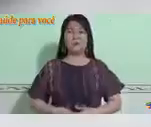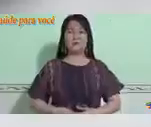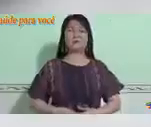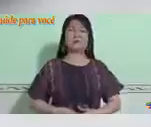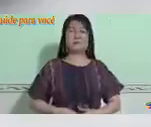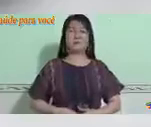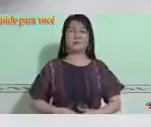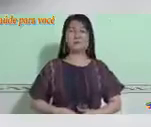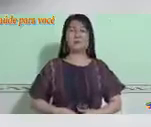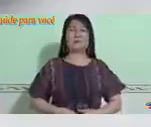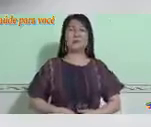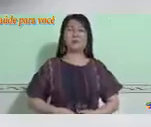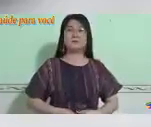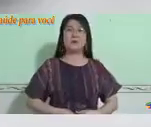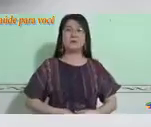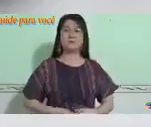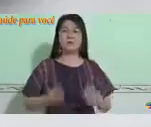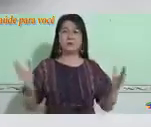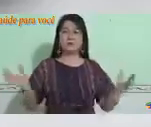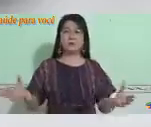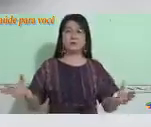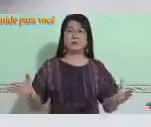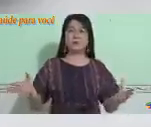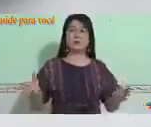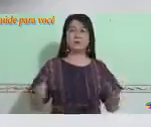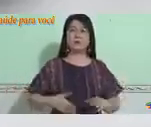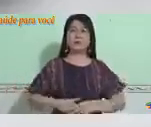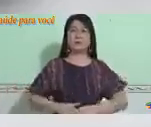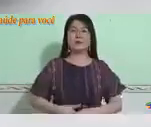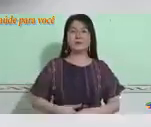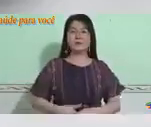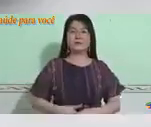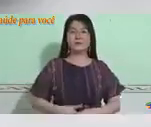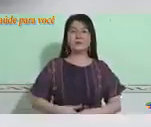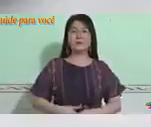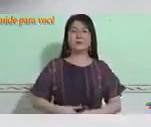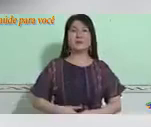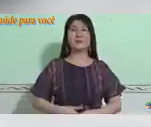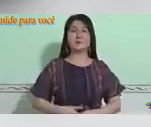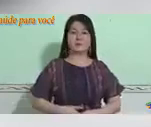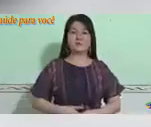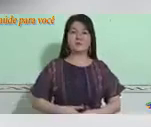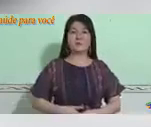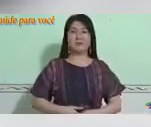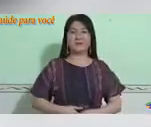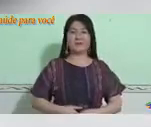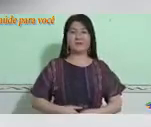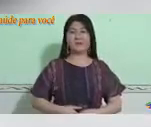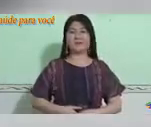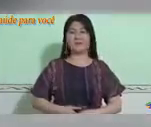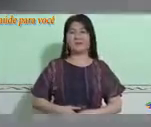A gravidez molar, vírgula, também chamada de gravidez em mola ou molaridade forme, vírgula, e acento agudo